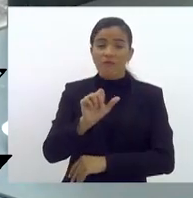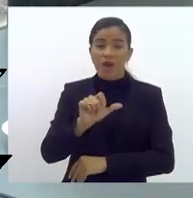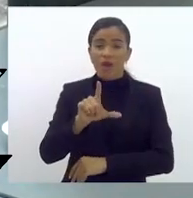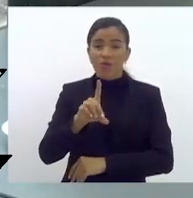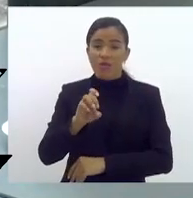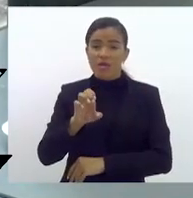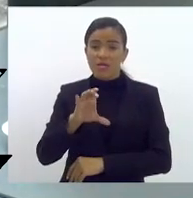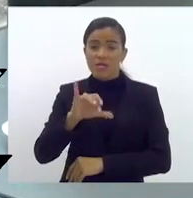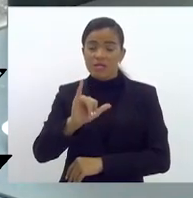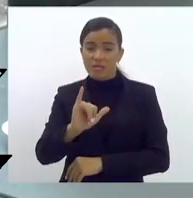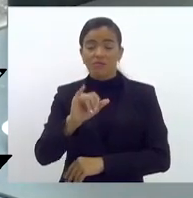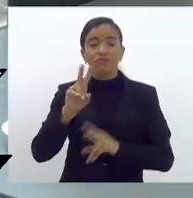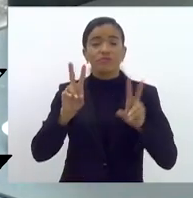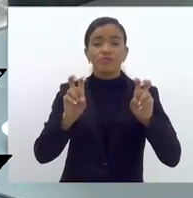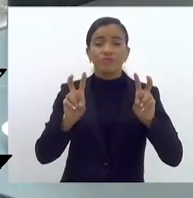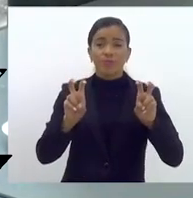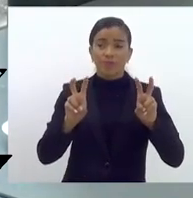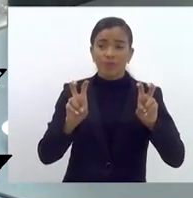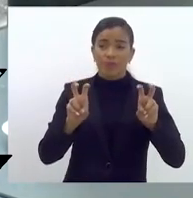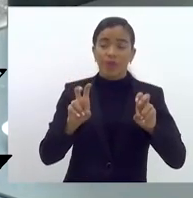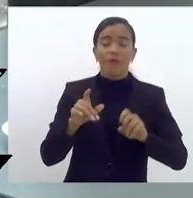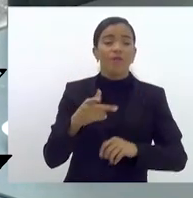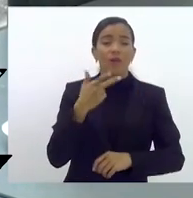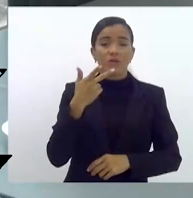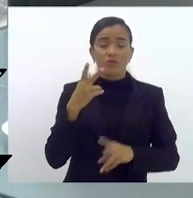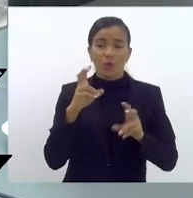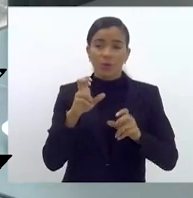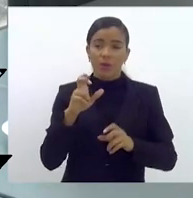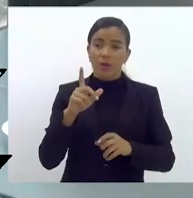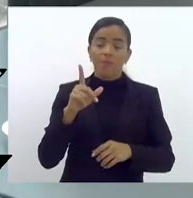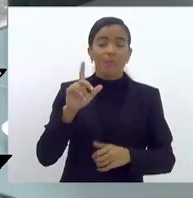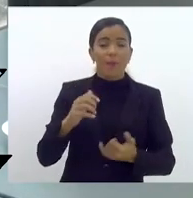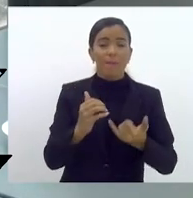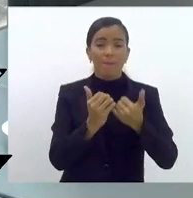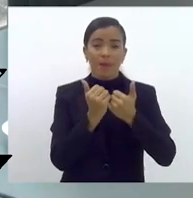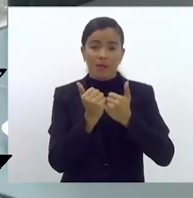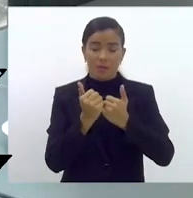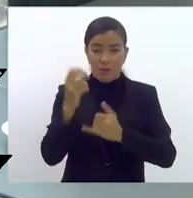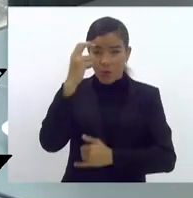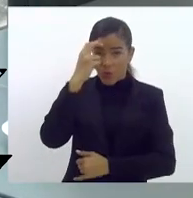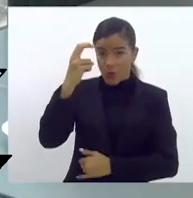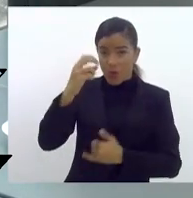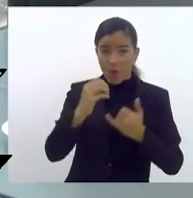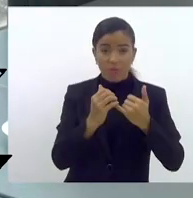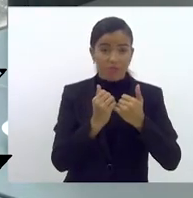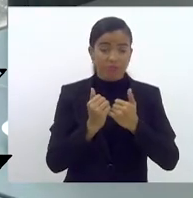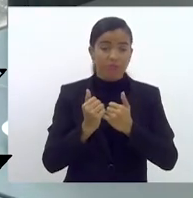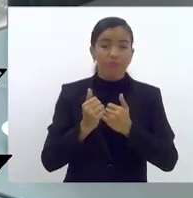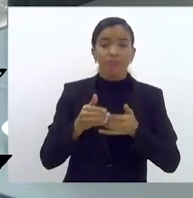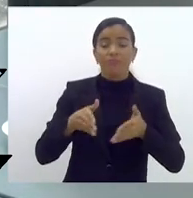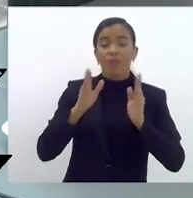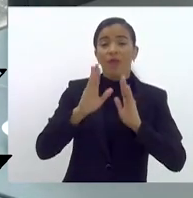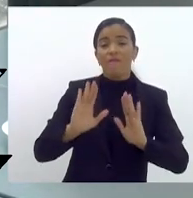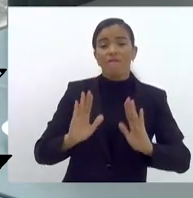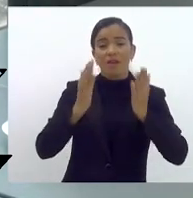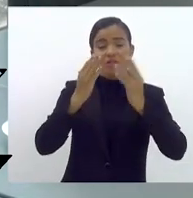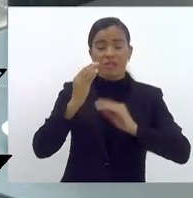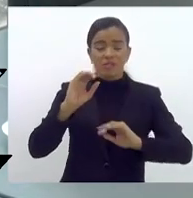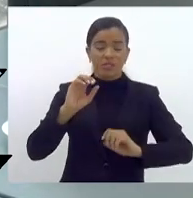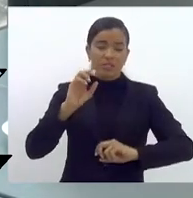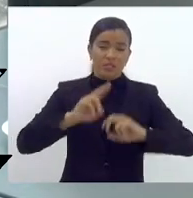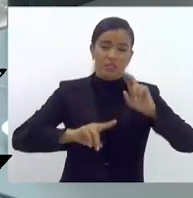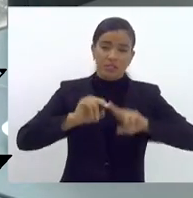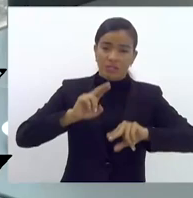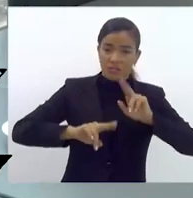que é o PL 743 de 23 que declara patrimônio cultural e material do Estado do Rio de Janeiro a festa de São João Batista no município